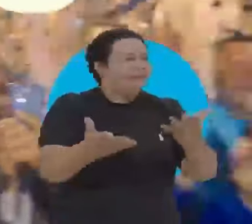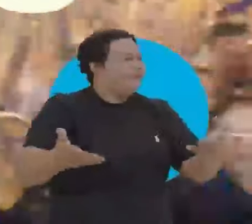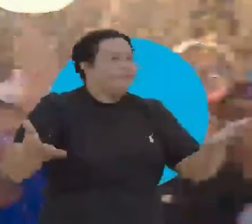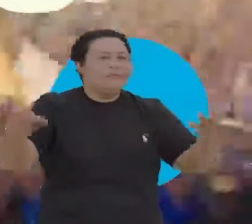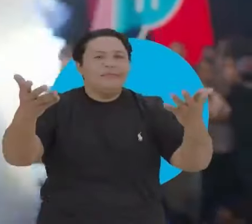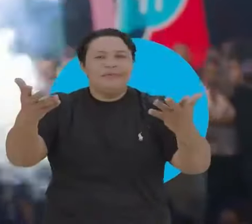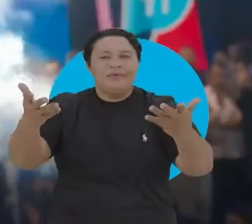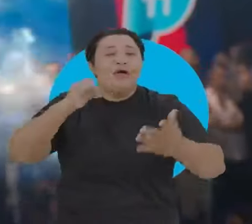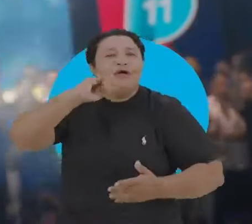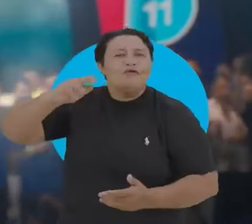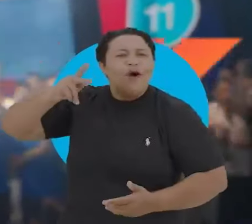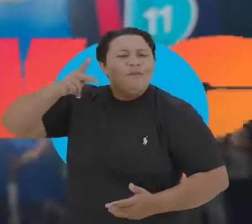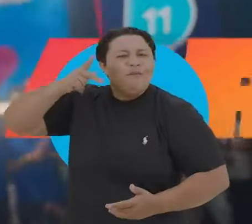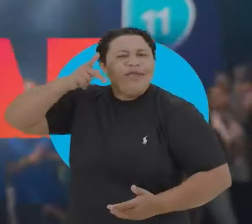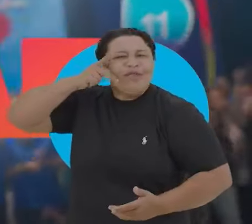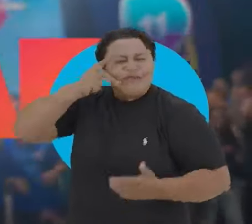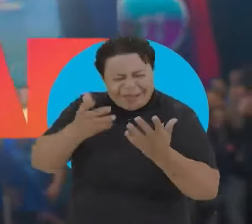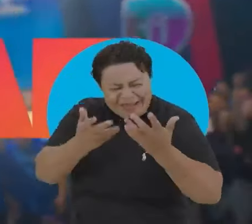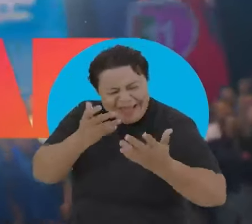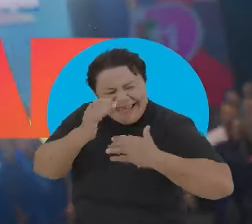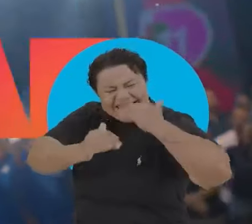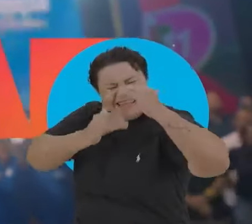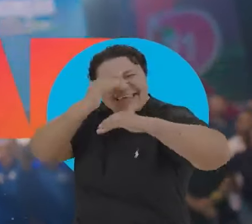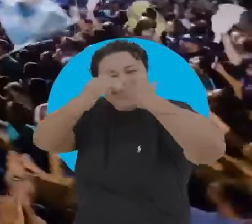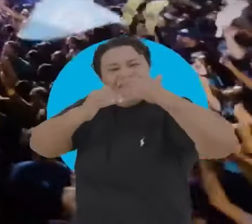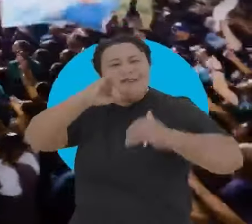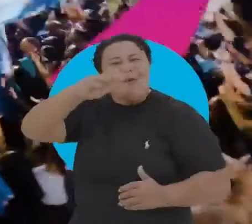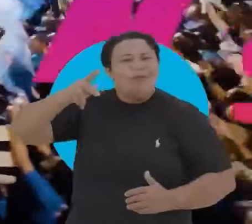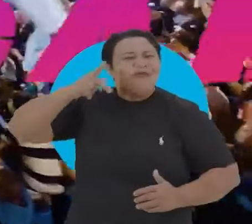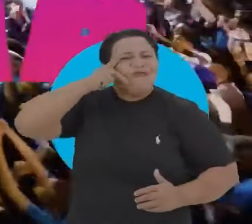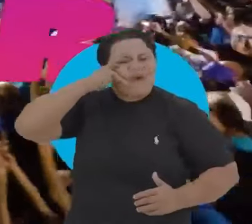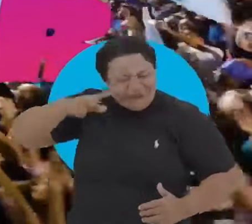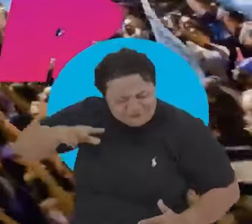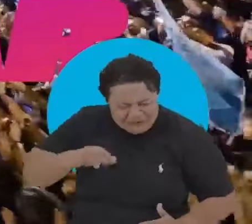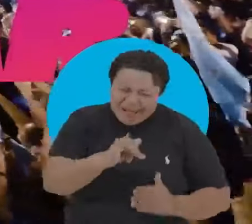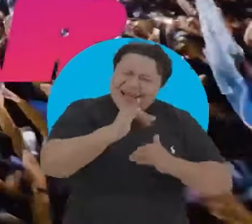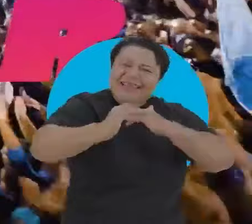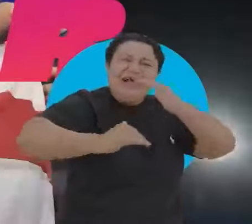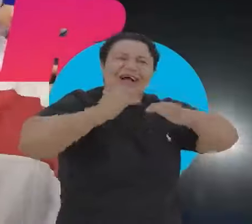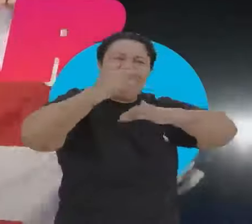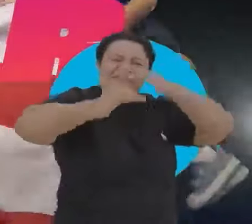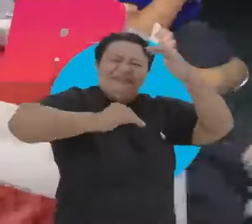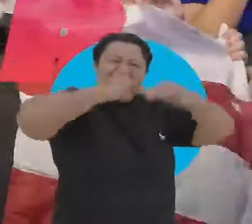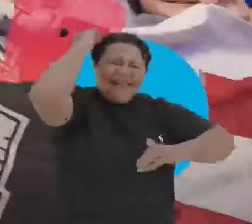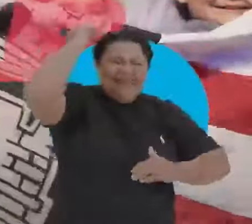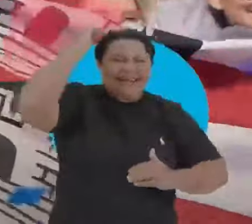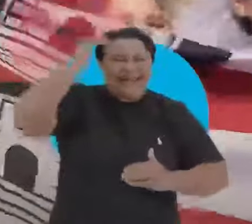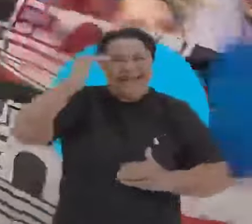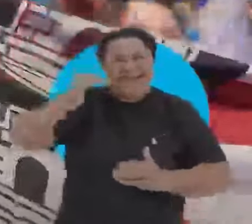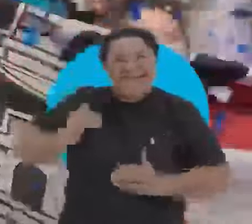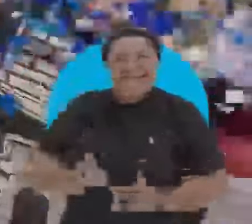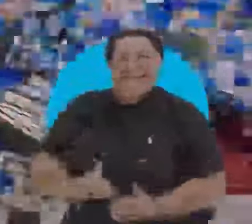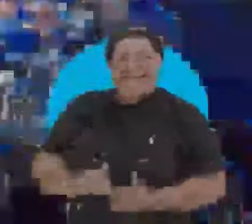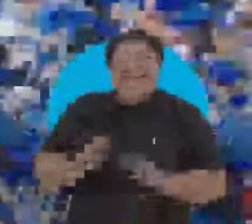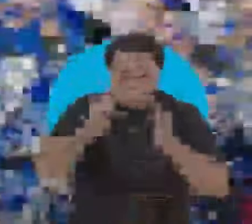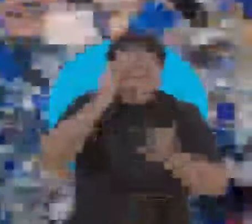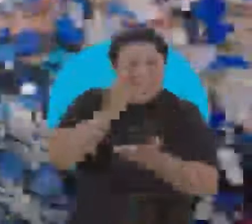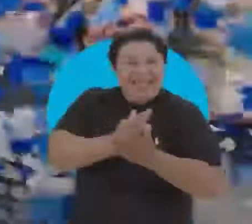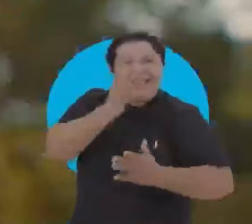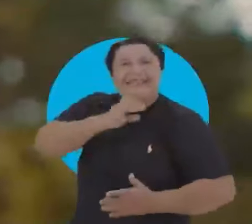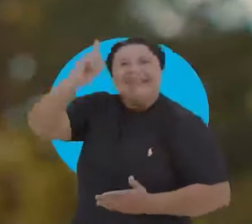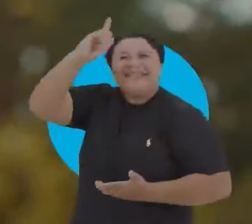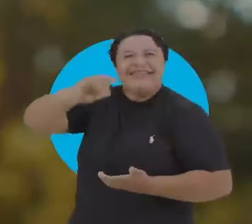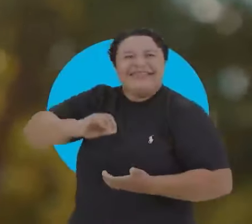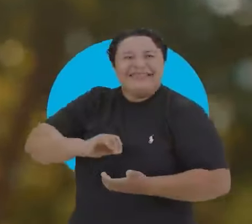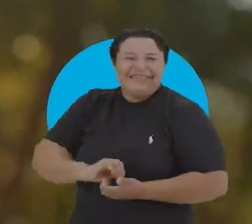todo aqui João Pessoa quer avançar João Pessoa vai avançar com fé